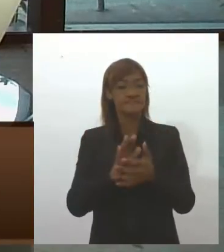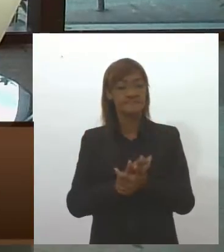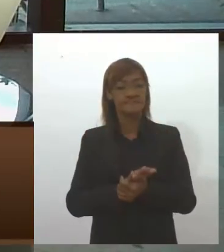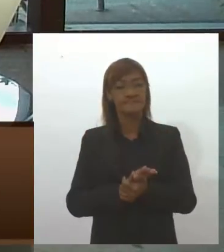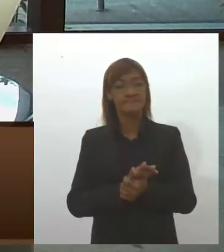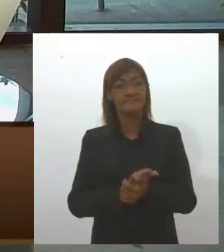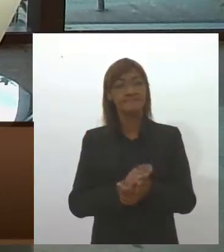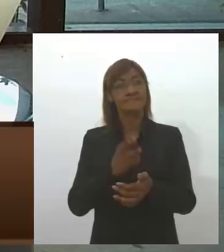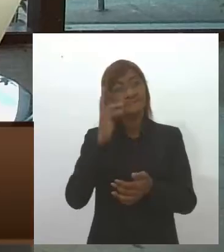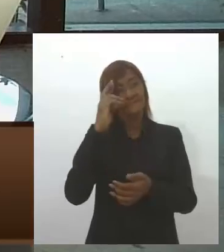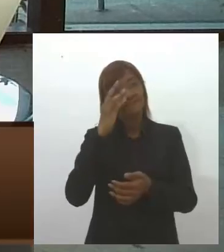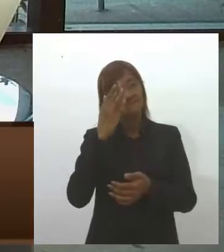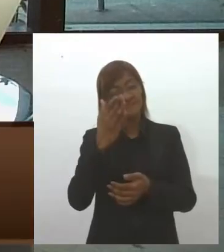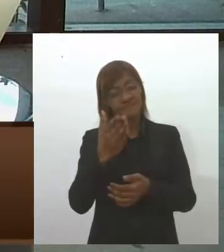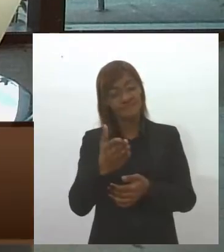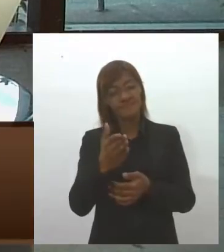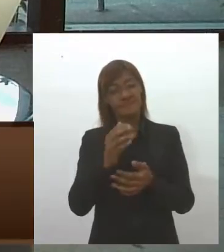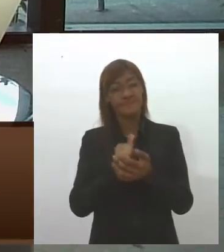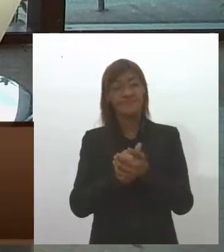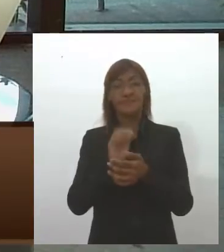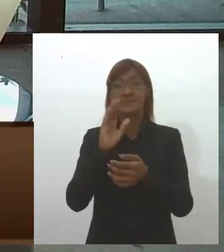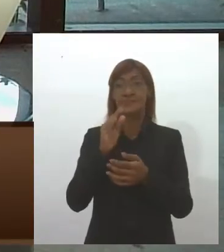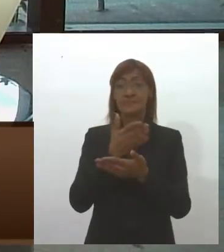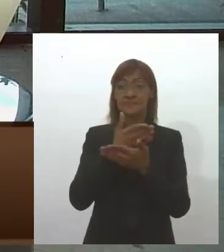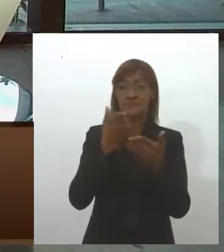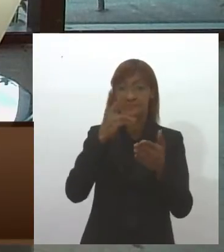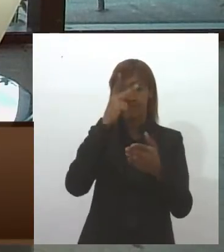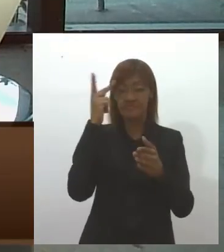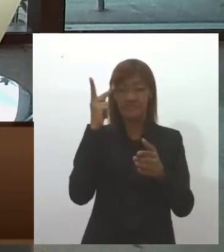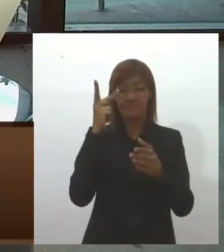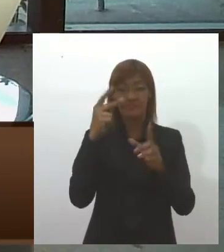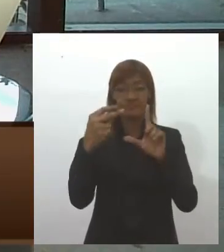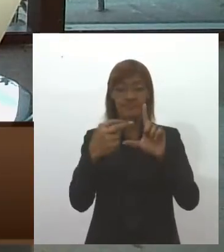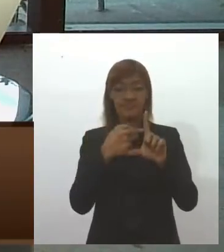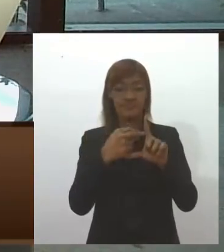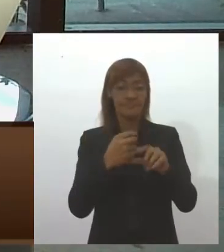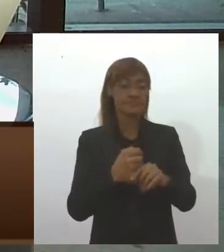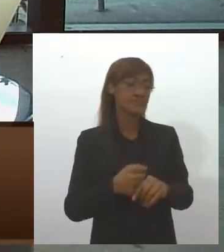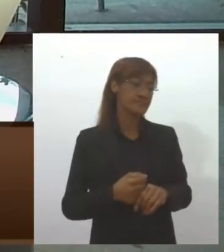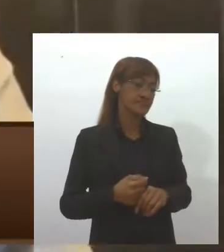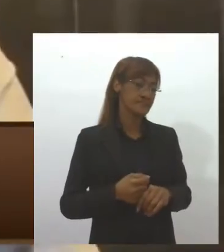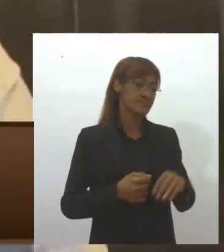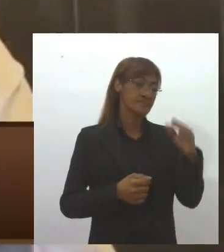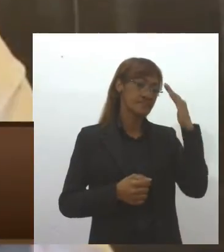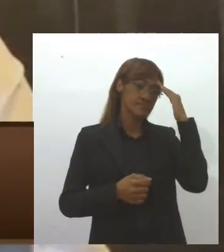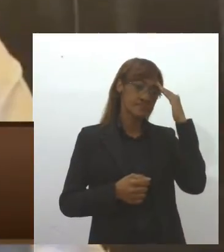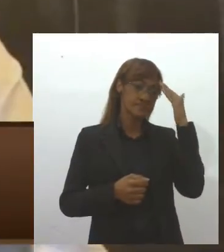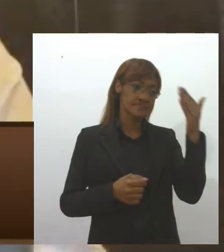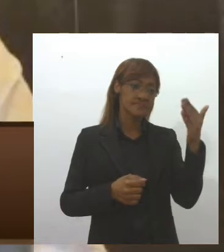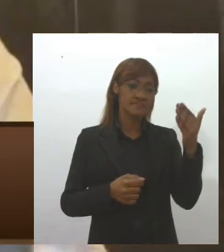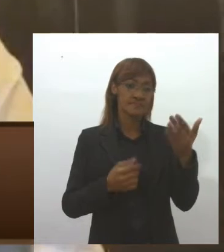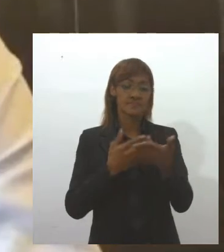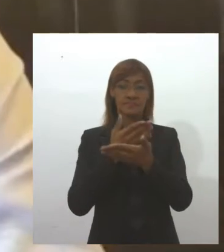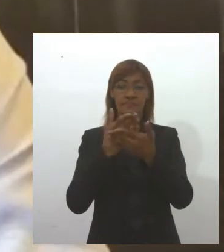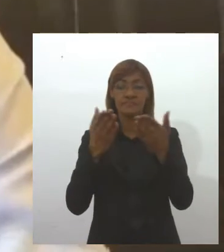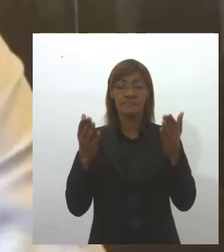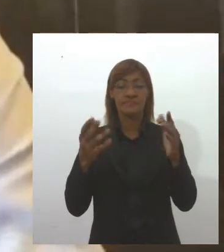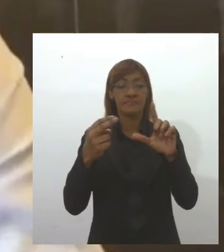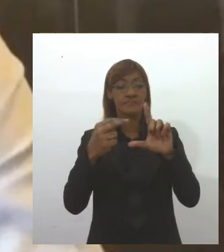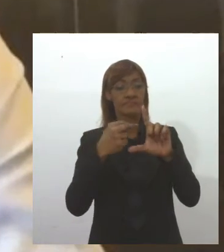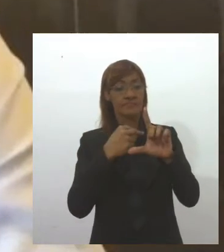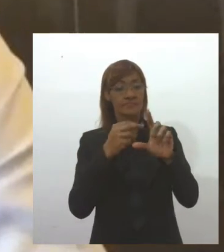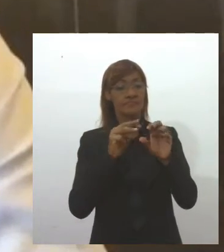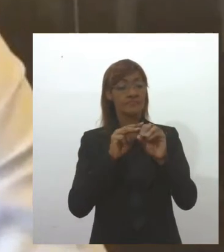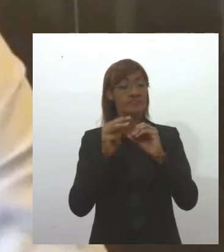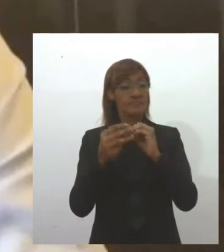aberto para você se despedir da gente e dos nossos telespectadores. Bom, eu quero agradecer aos telespectadores da TV Alese.